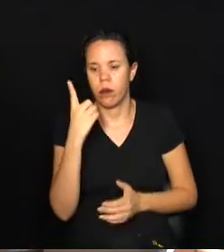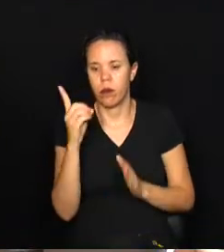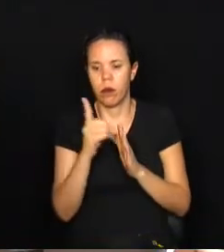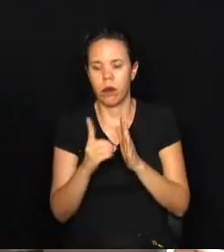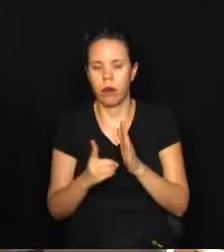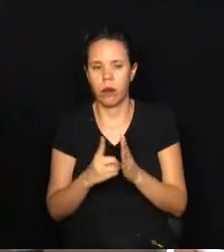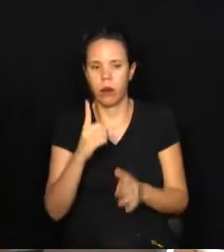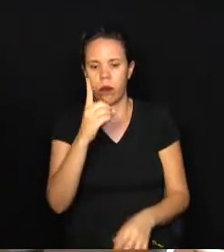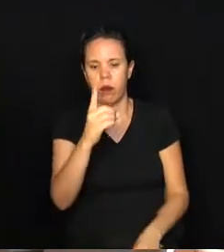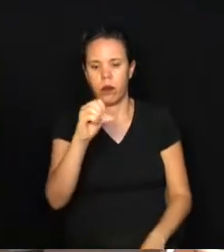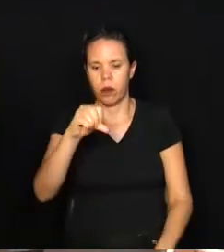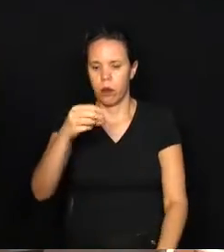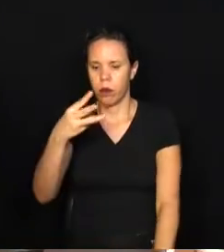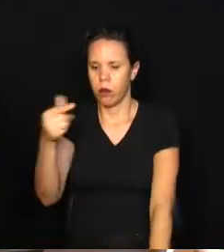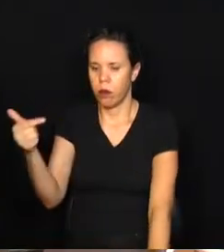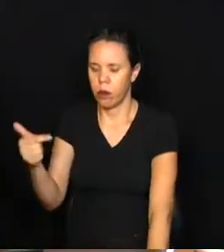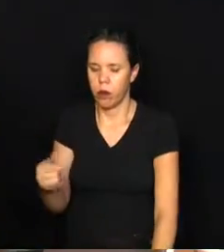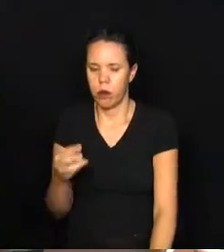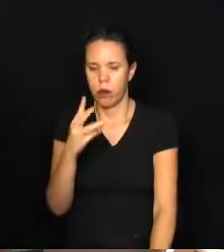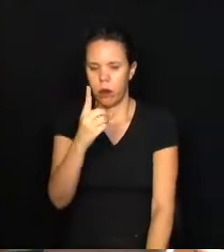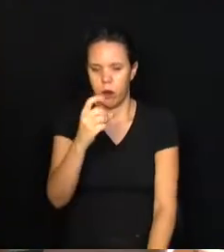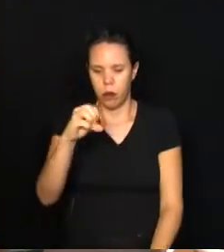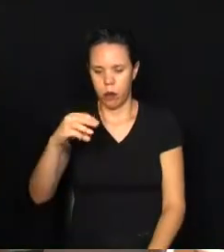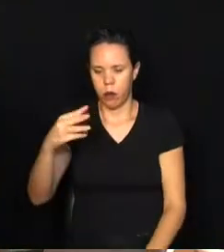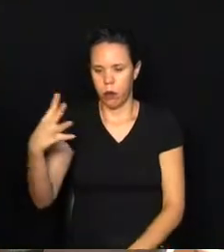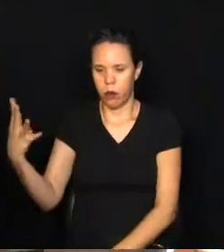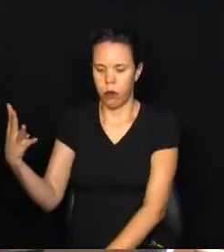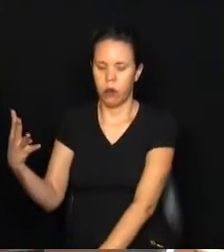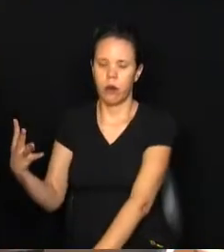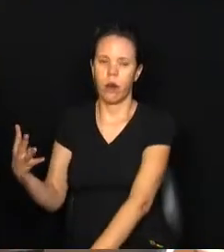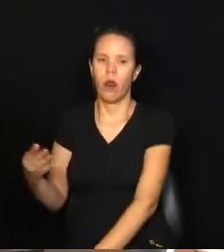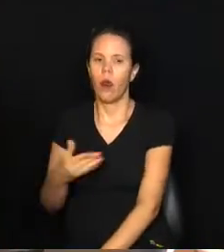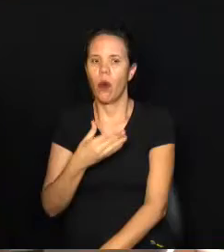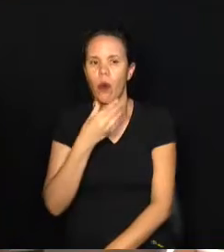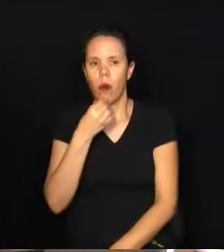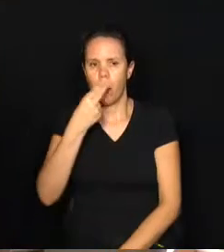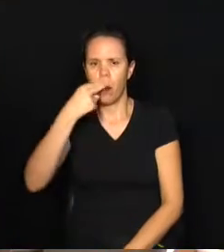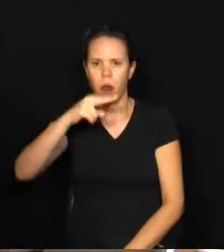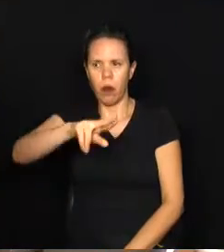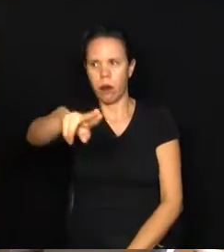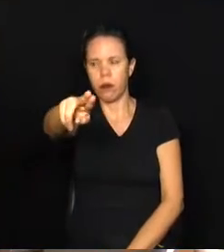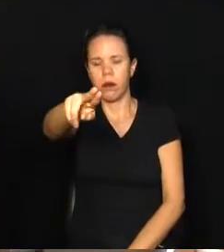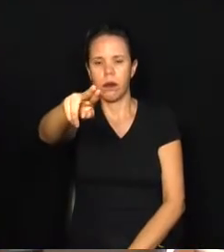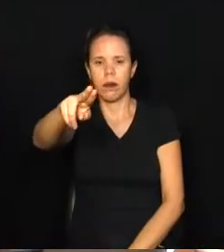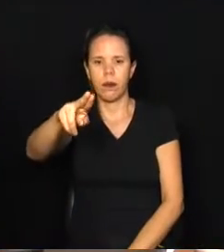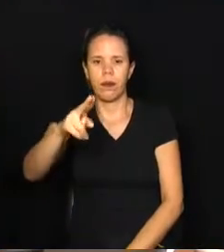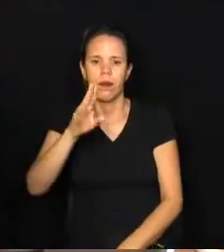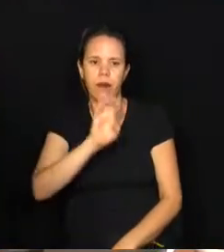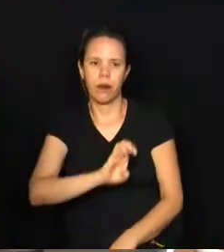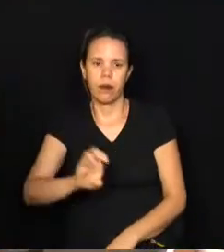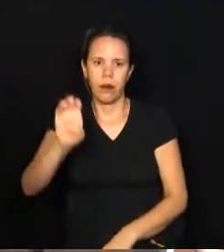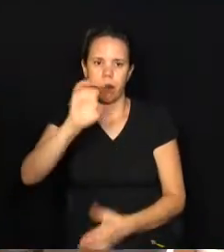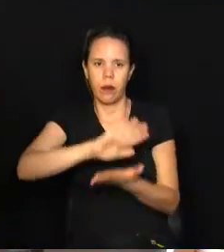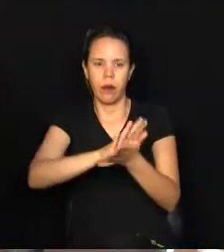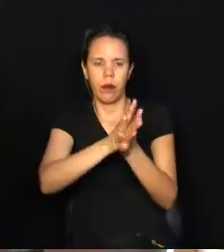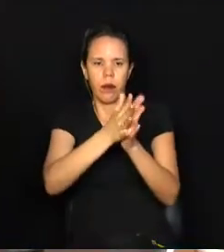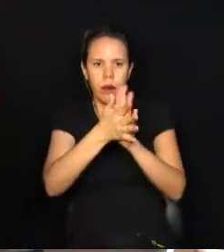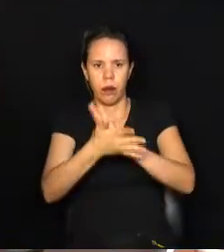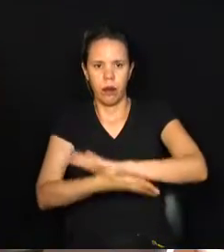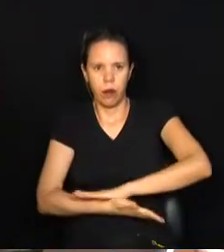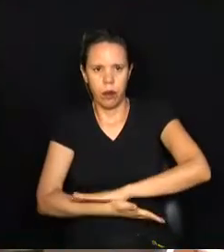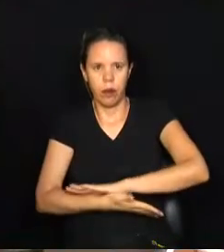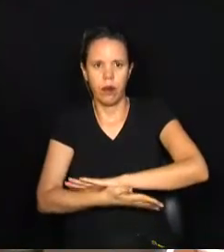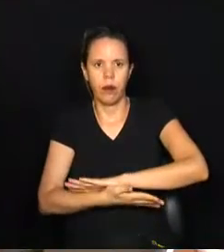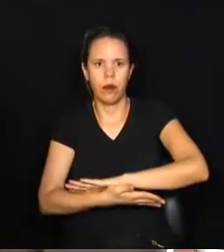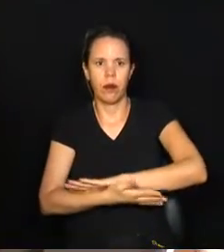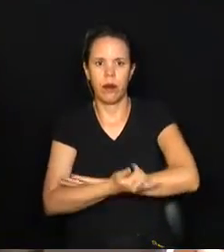de 1932, 1934, quando Hitler estava exterminando na Europa, estava fazendo a desgraça acontecer